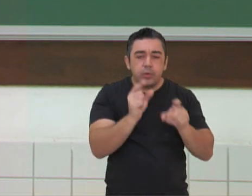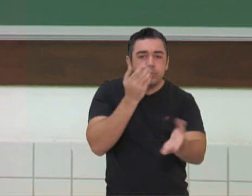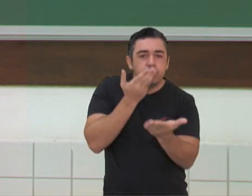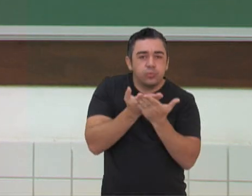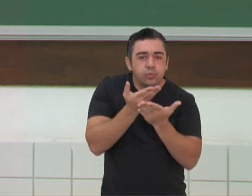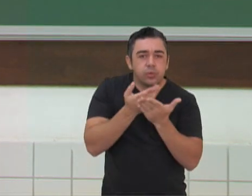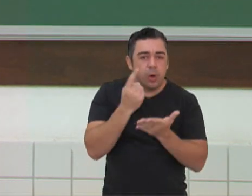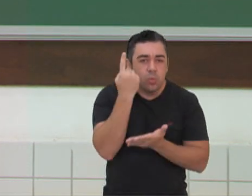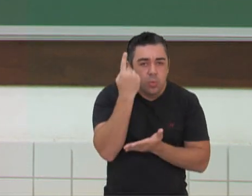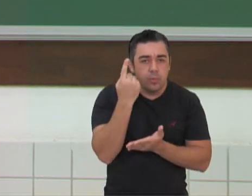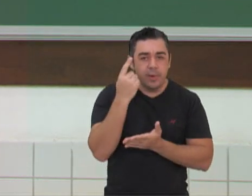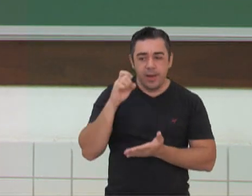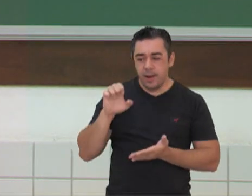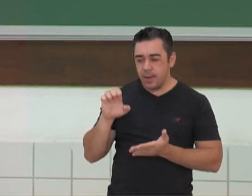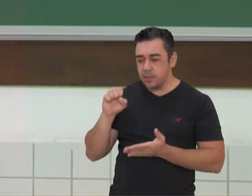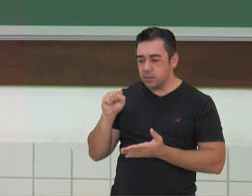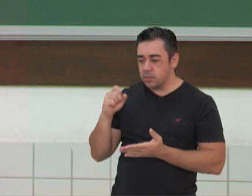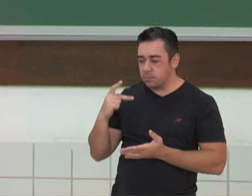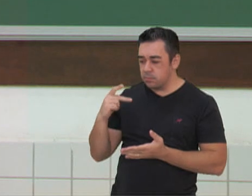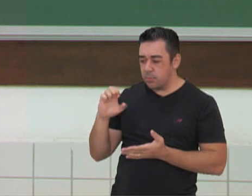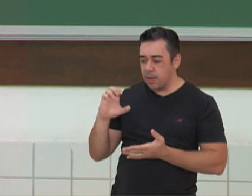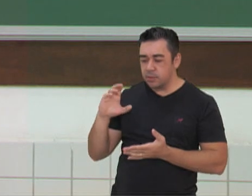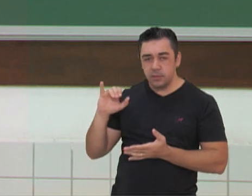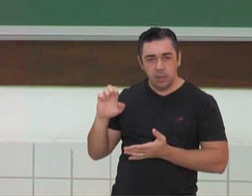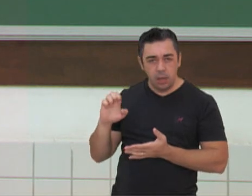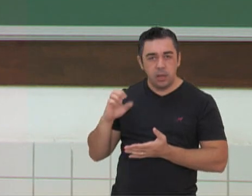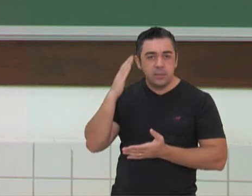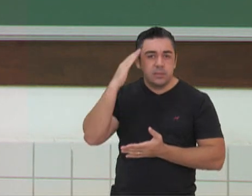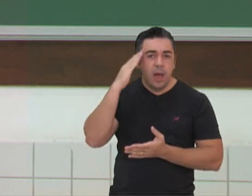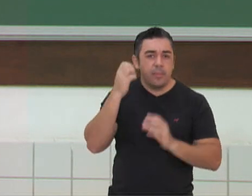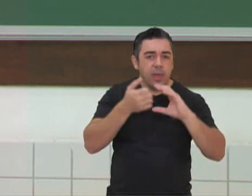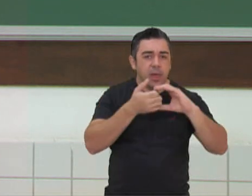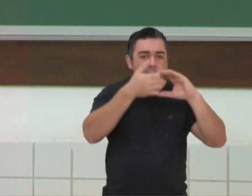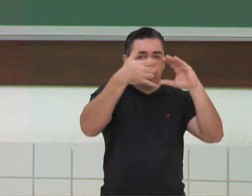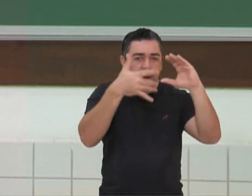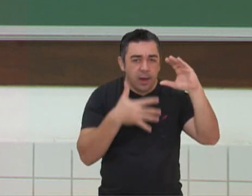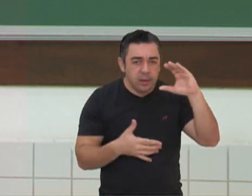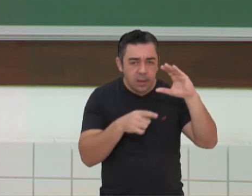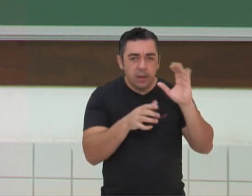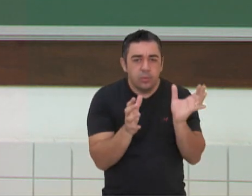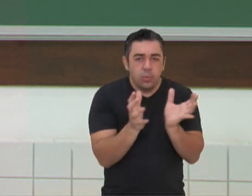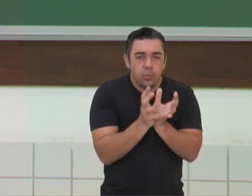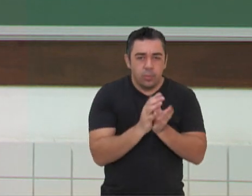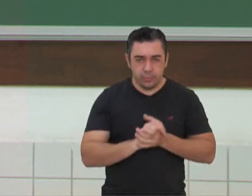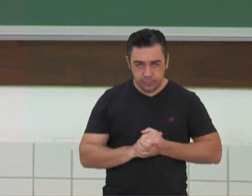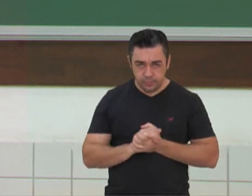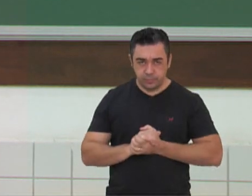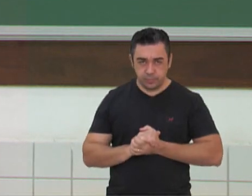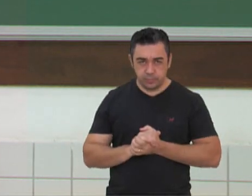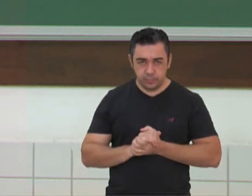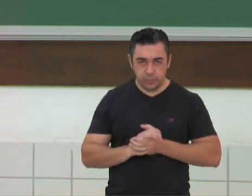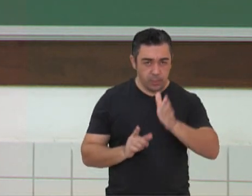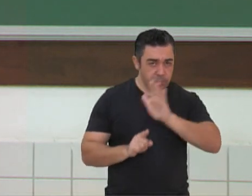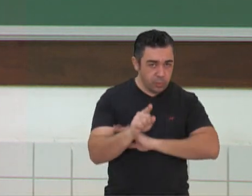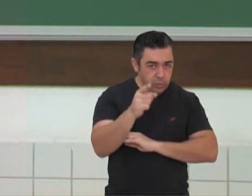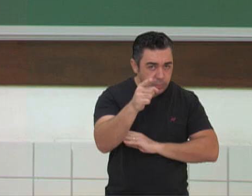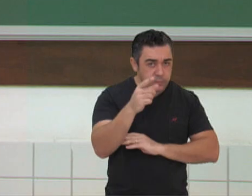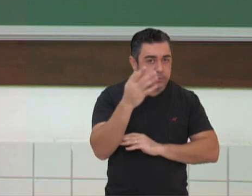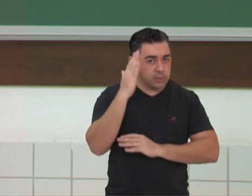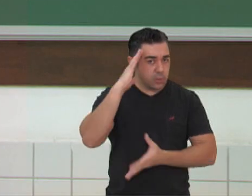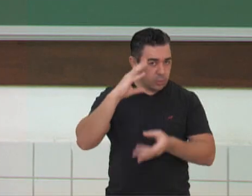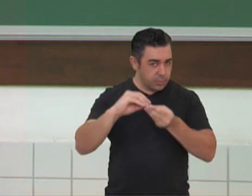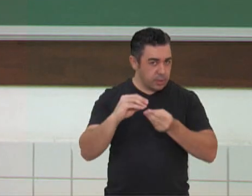uma espécie, enfim, a gente tem que saber as características do grupo que ela pertence. Um quiz, então, para ver se